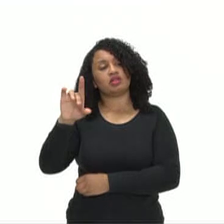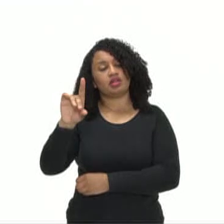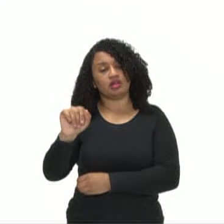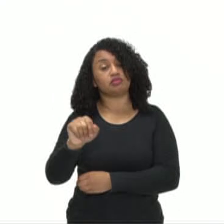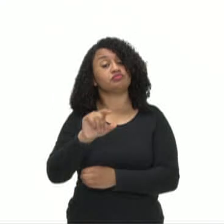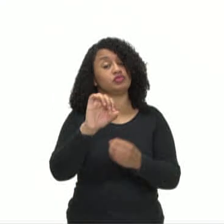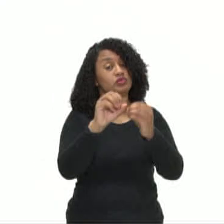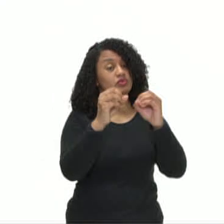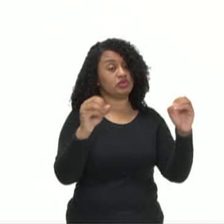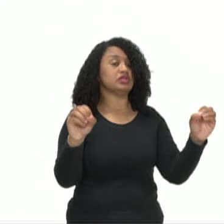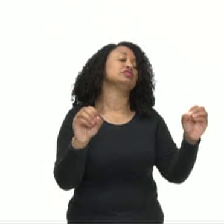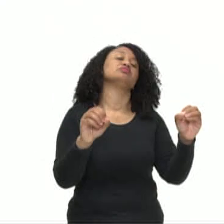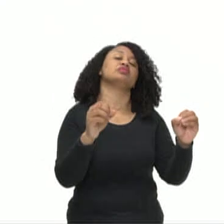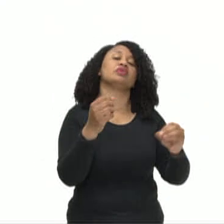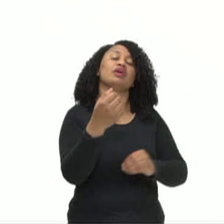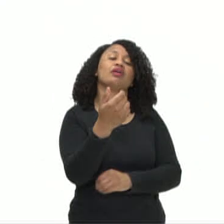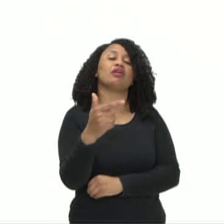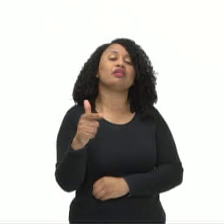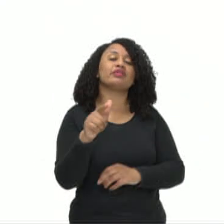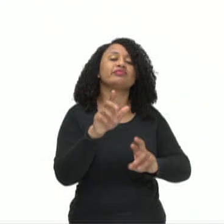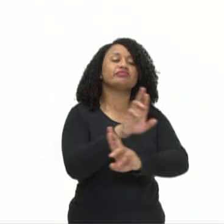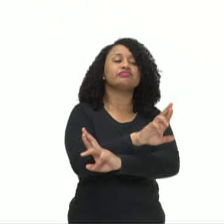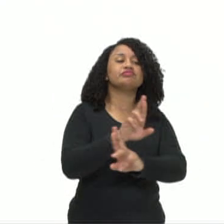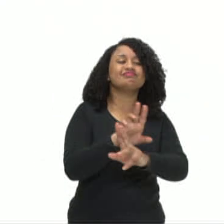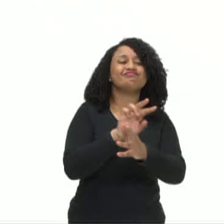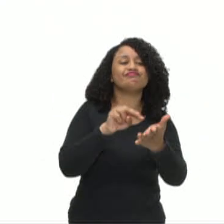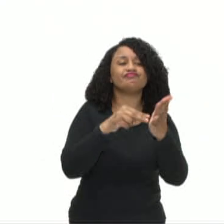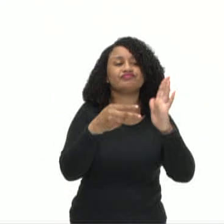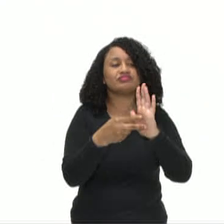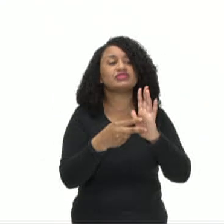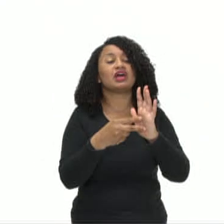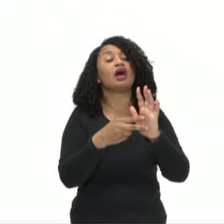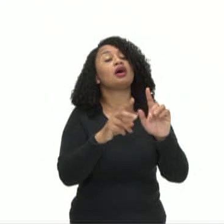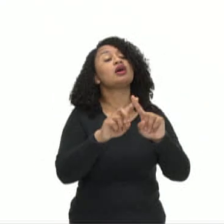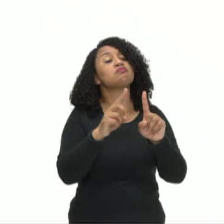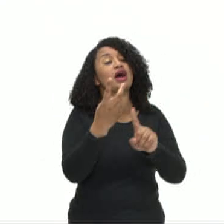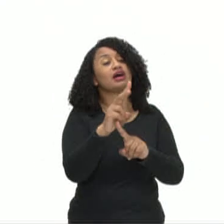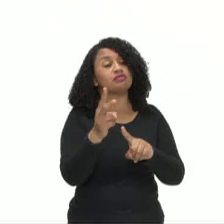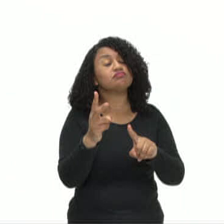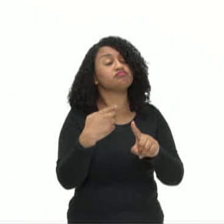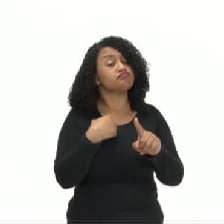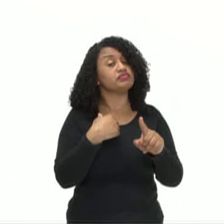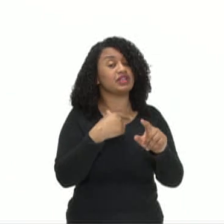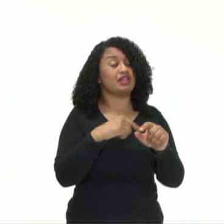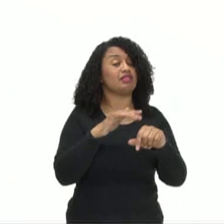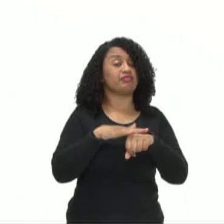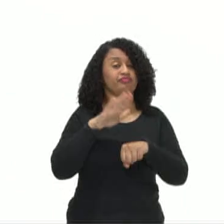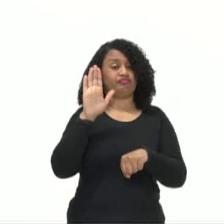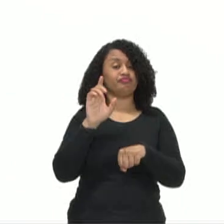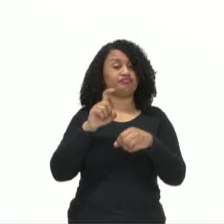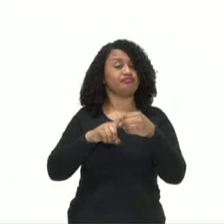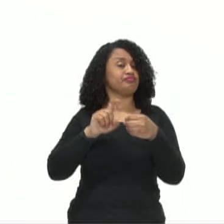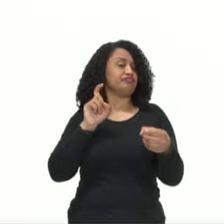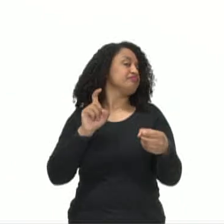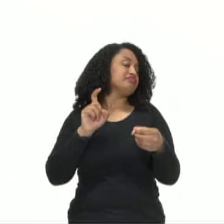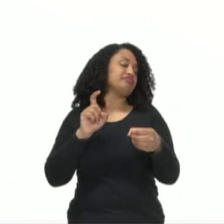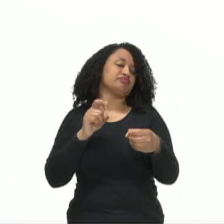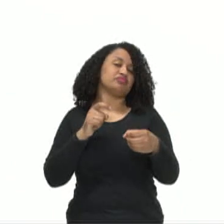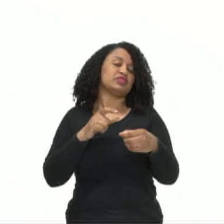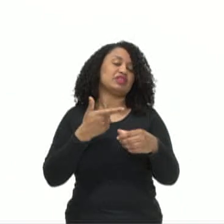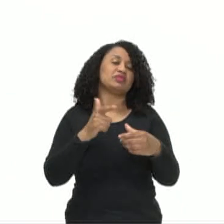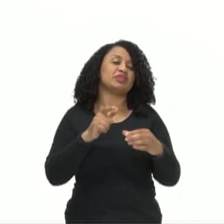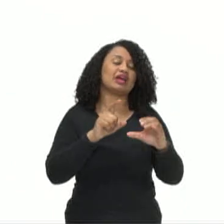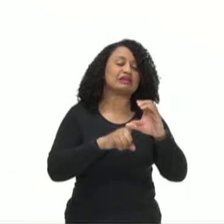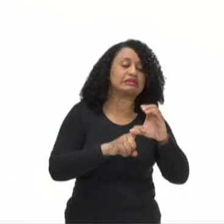embora mantenham entre si relações de sentido, são sintaticamente independentes, ou seja, uma